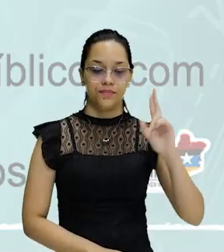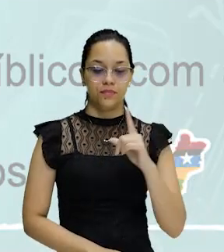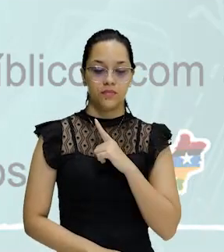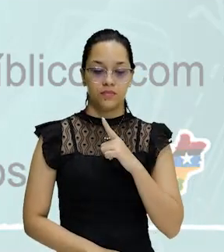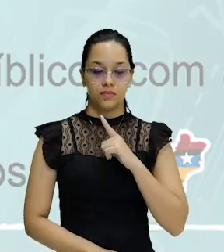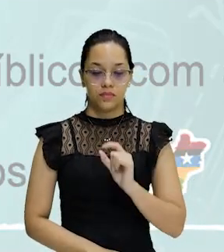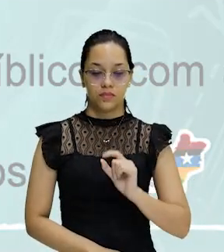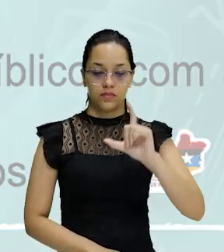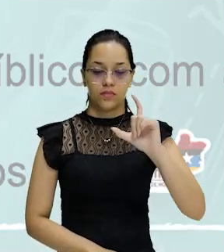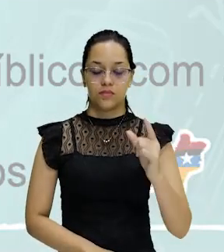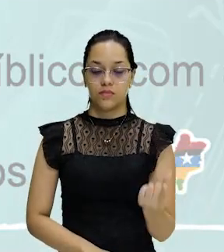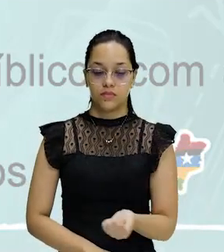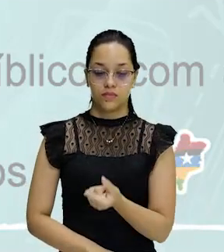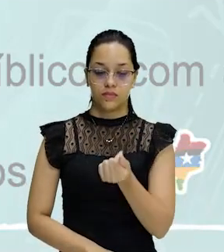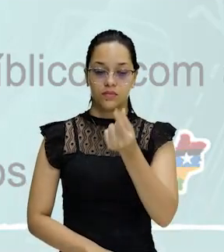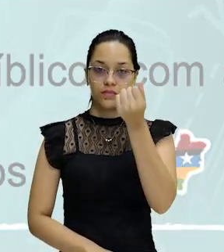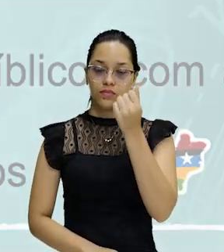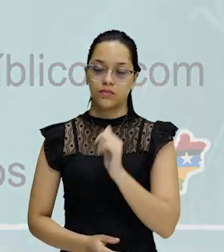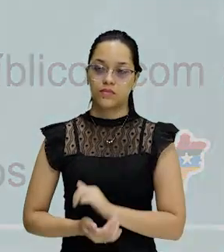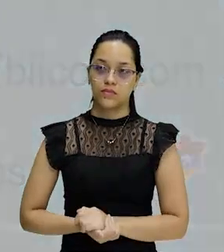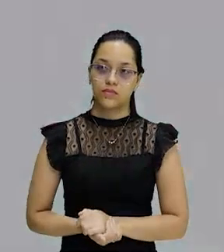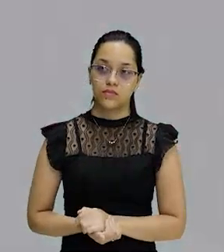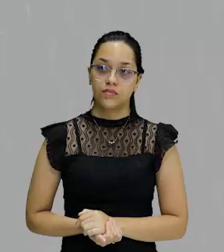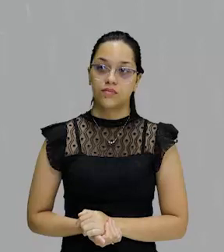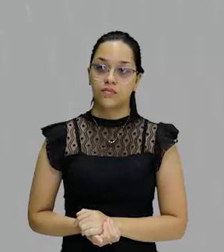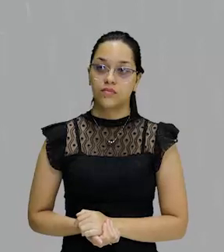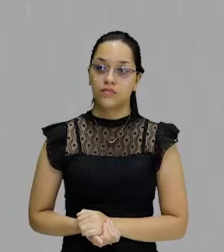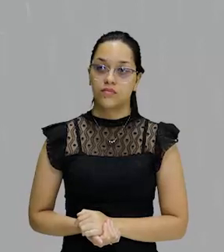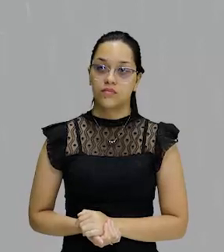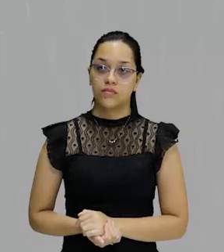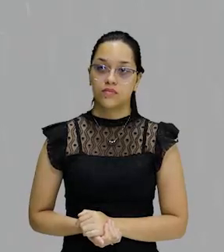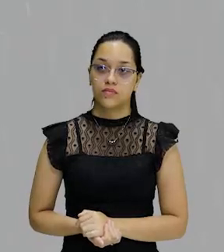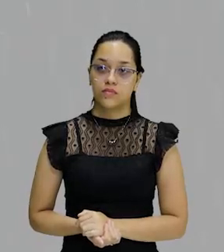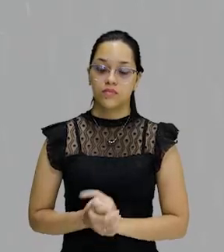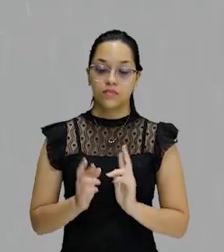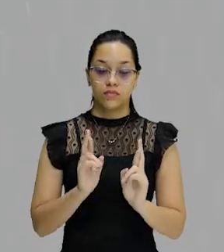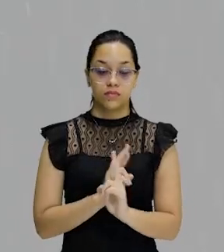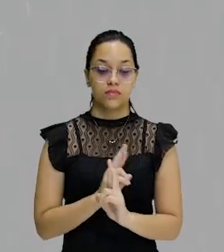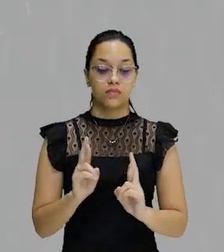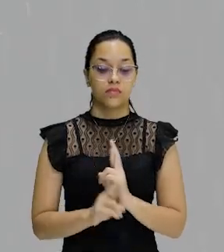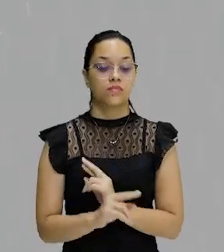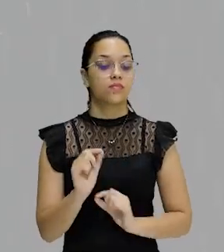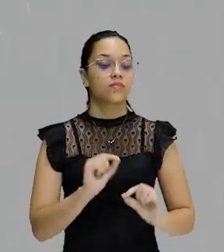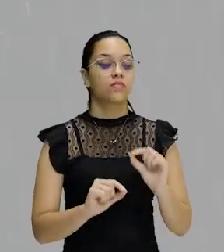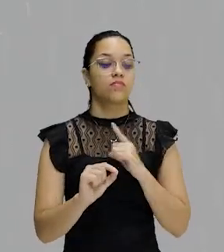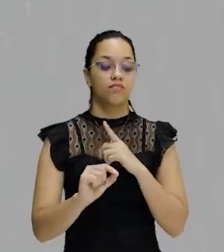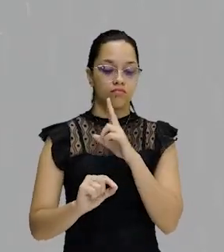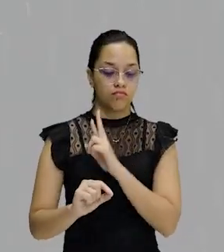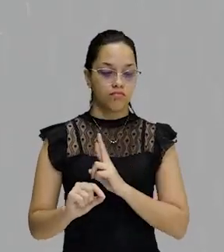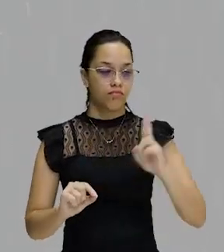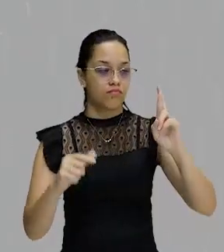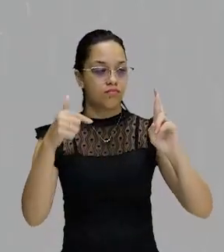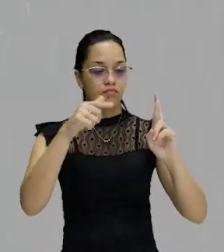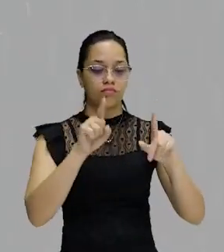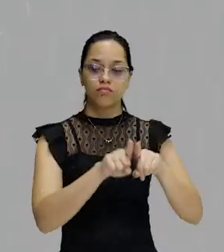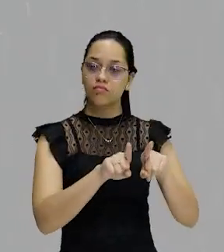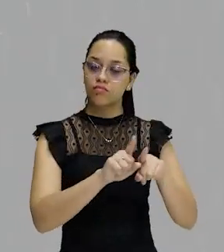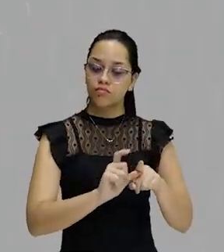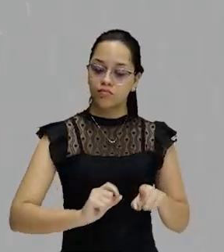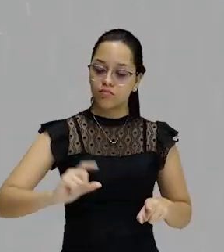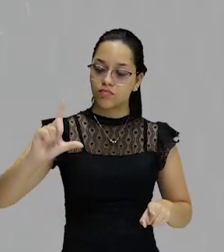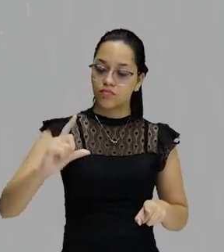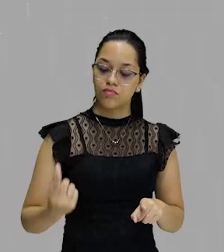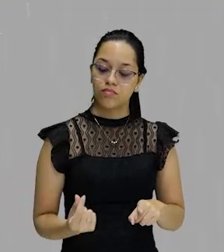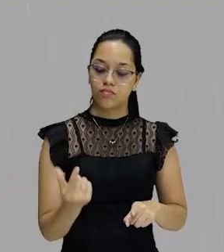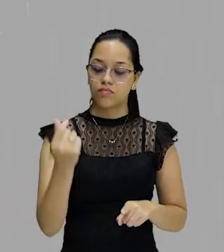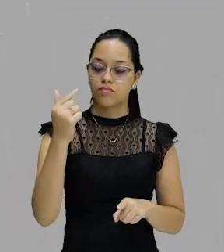e mecanismo de acumulação de capitais. Olha só, a relação entre a religião e o capital, que vai